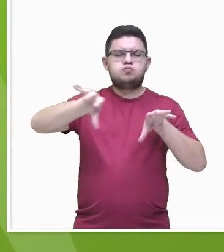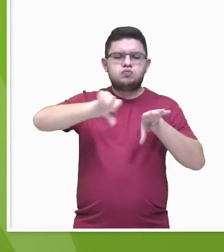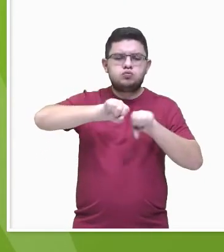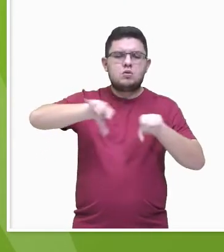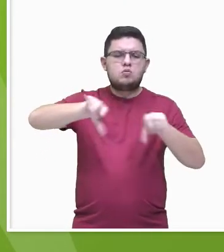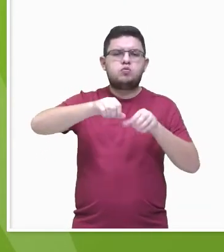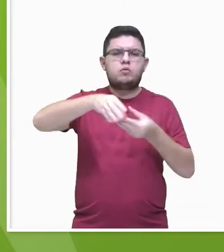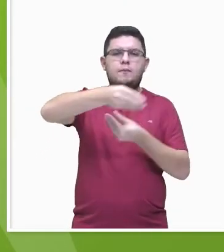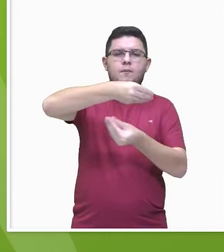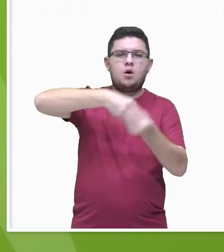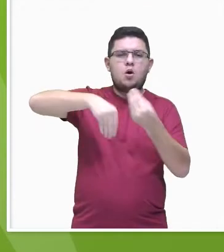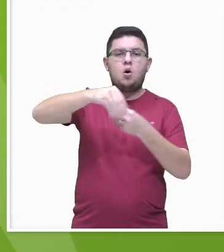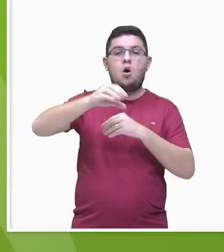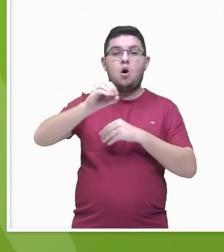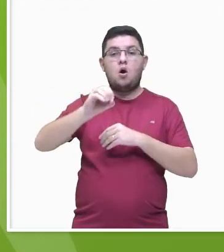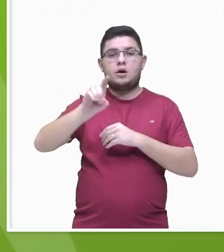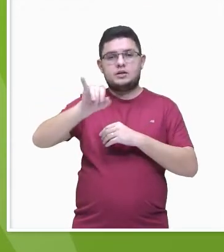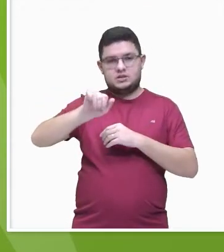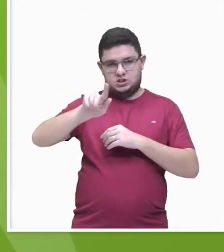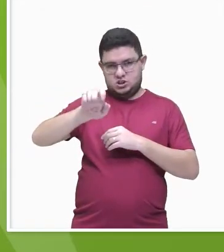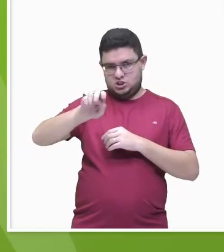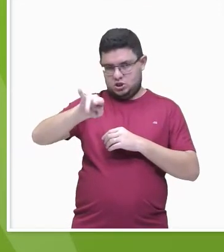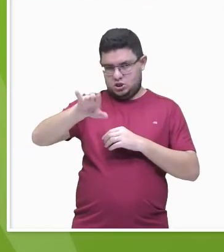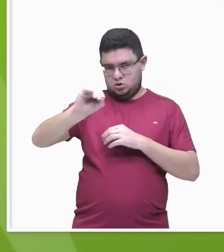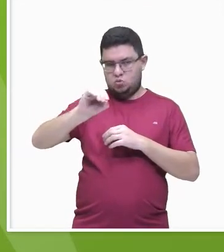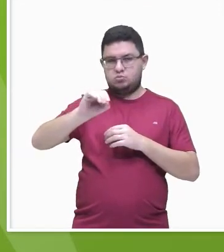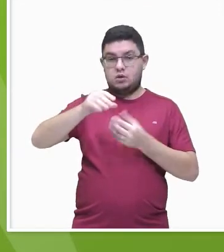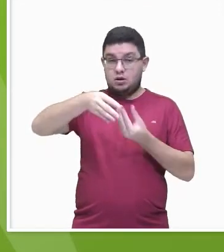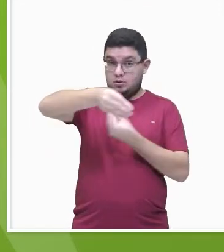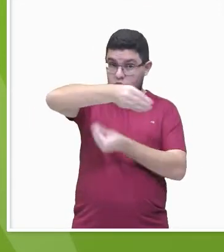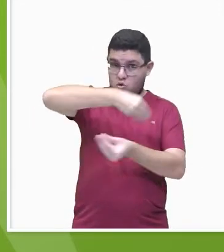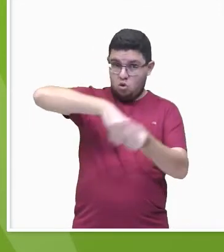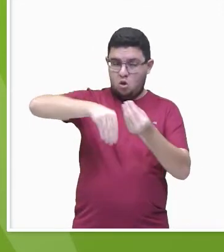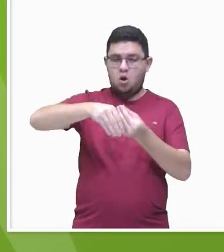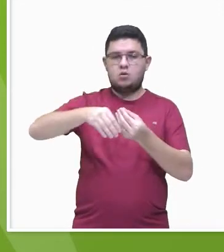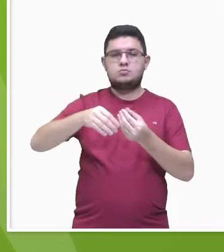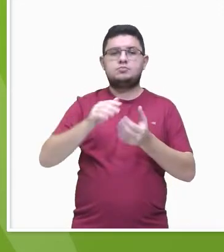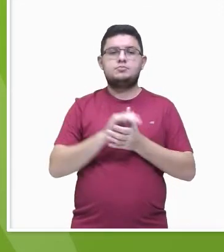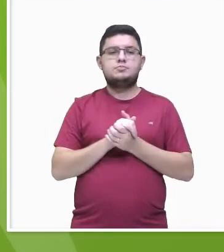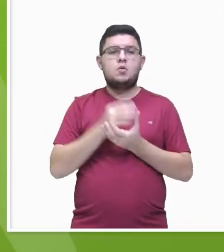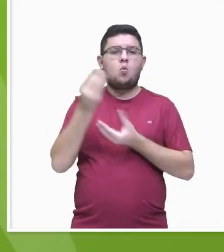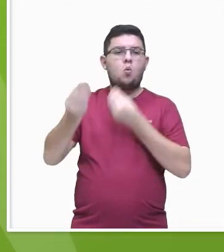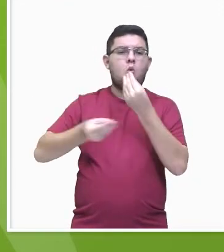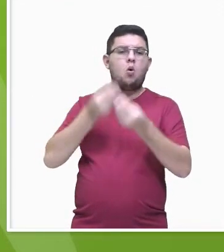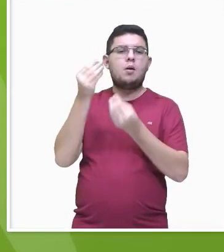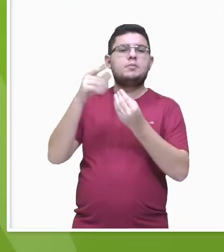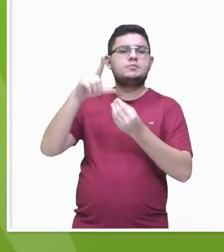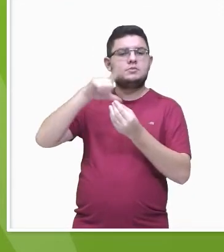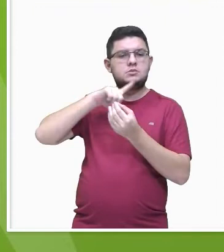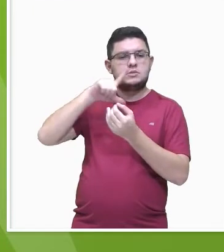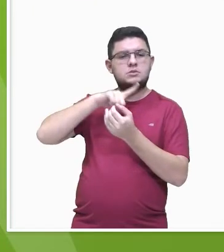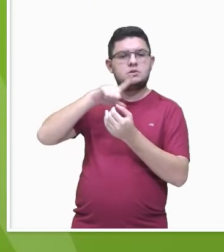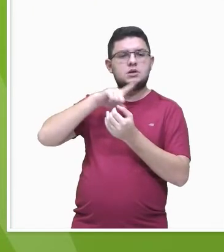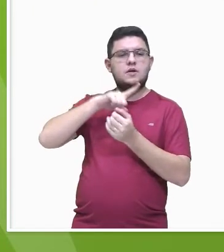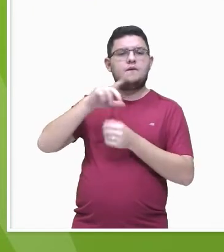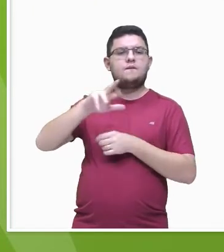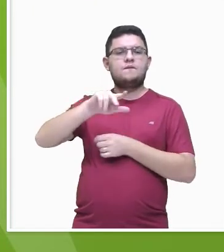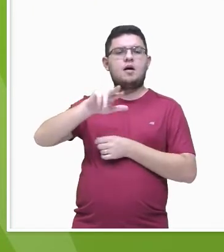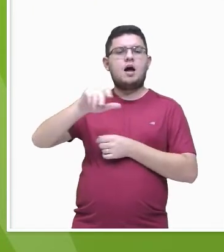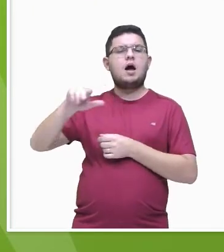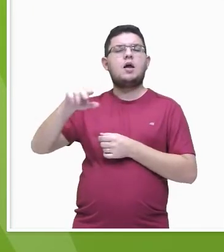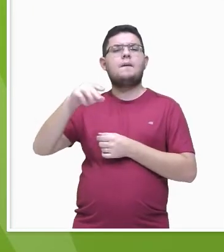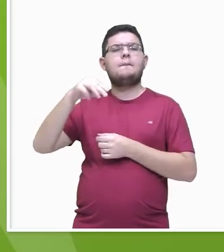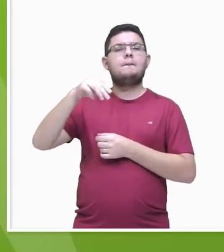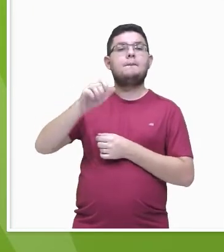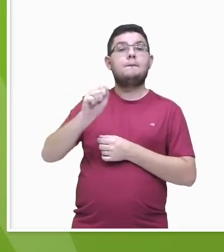a respiração, né, que é a troca gasosa, é realizada por minúsculas brânquias. Então, por ser